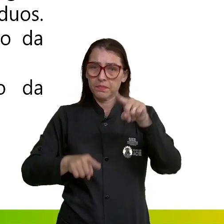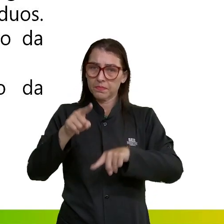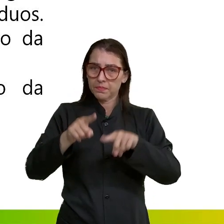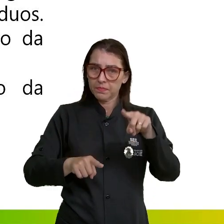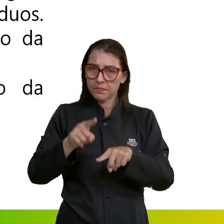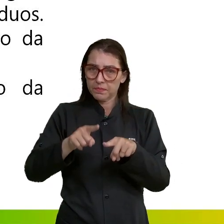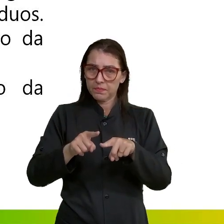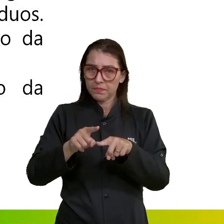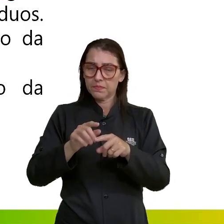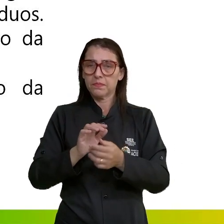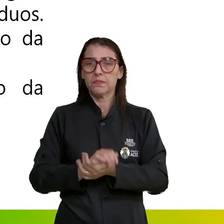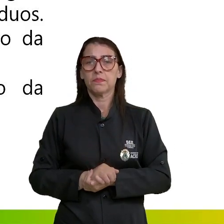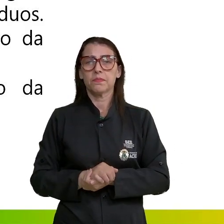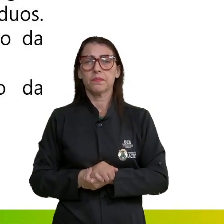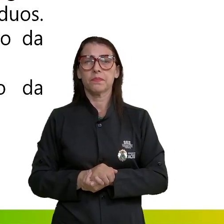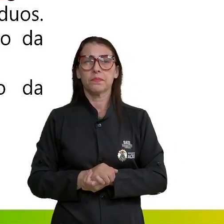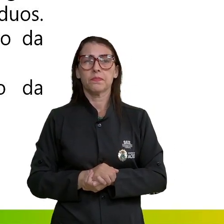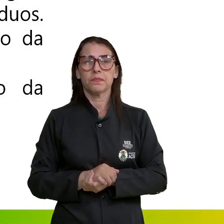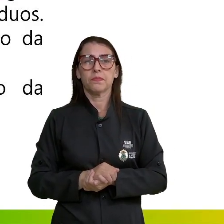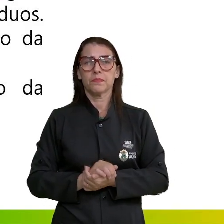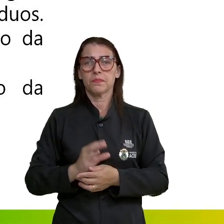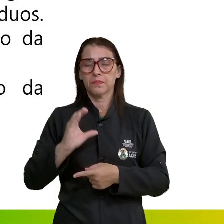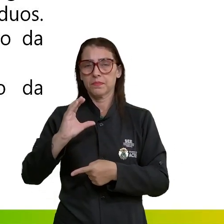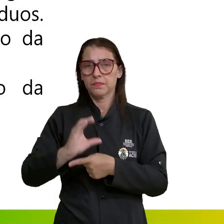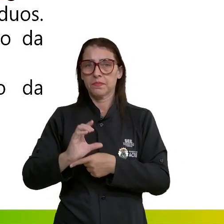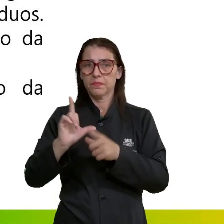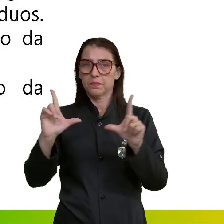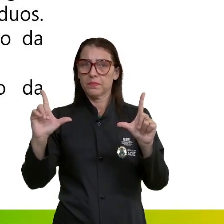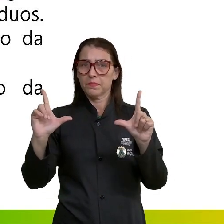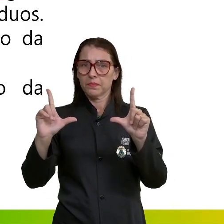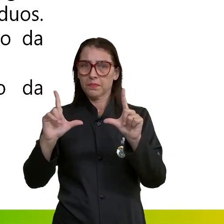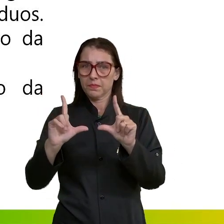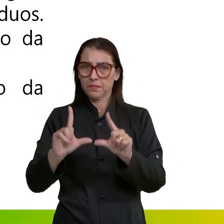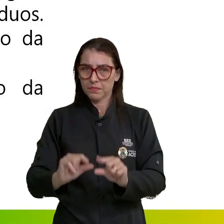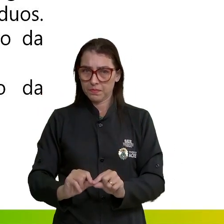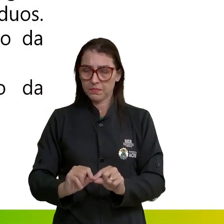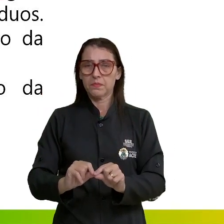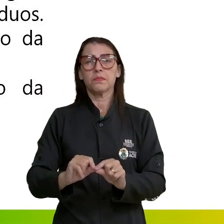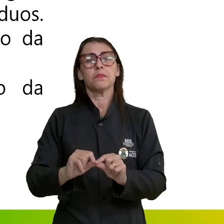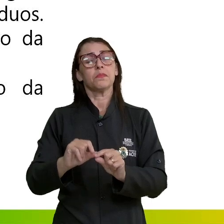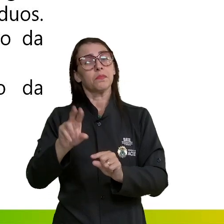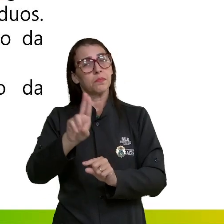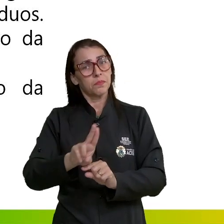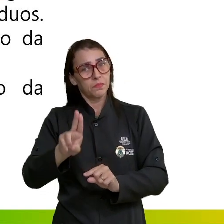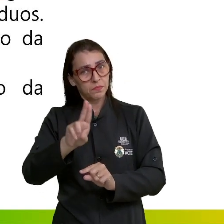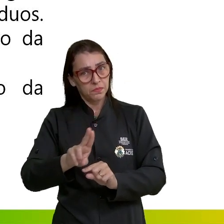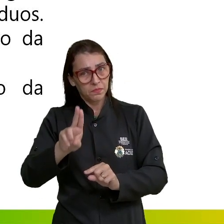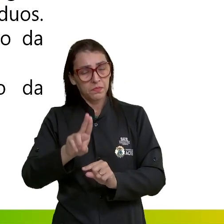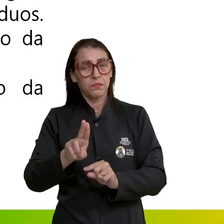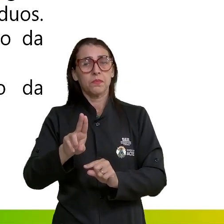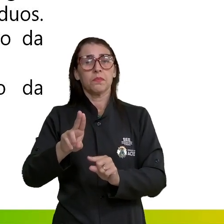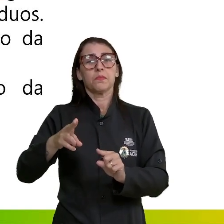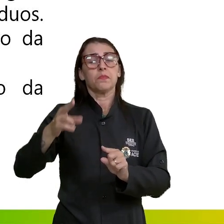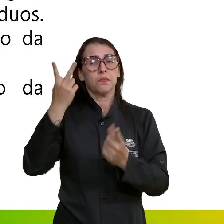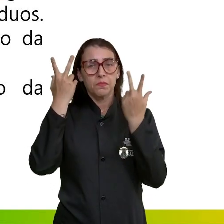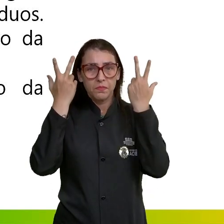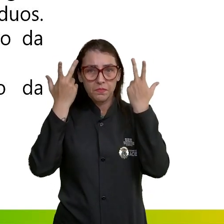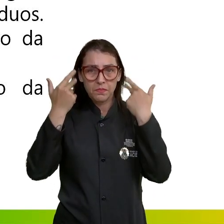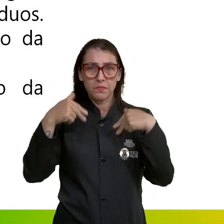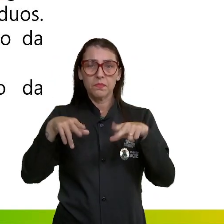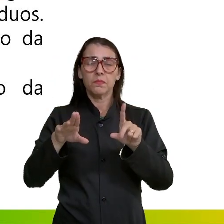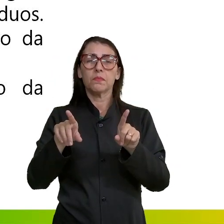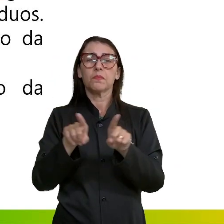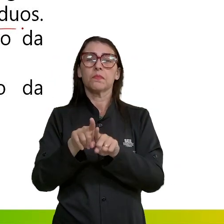produtos. Então, vamos para a alternativa C. Diz assim, redução do uso de recursos naturais e